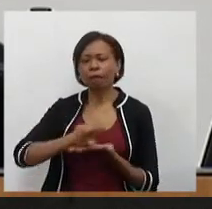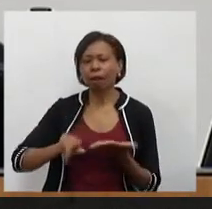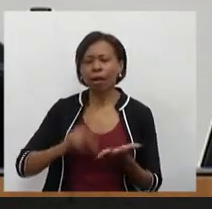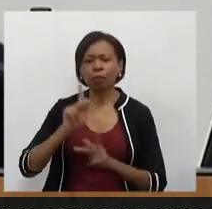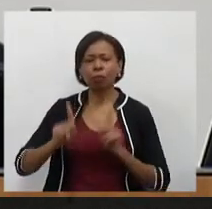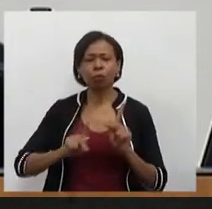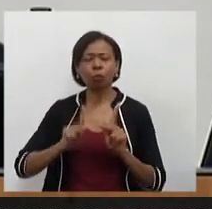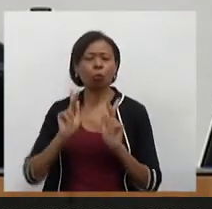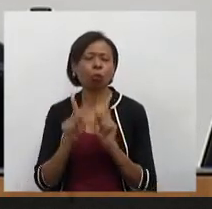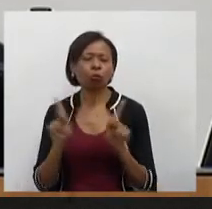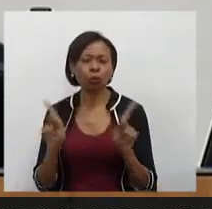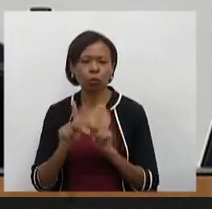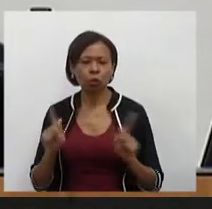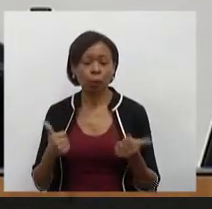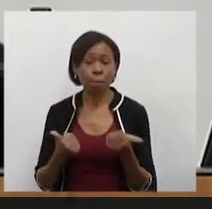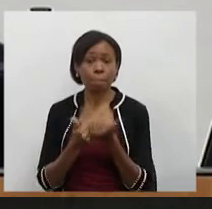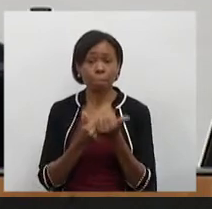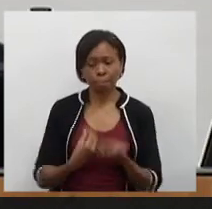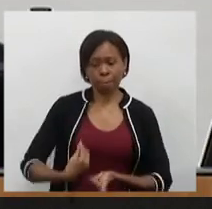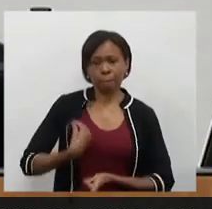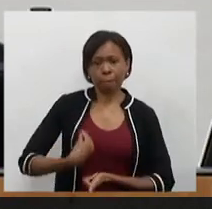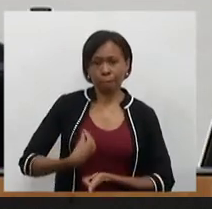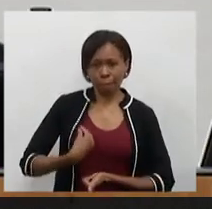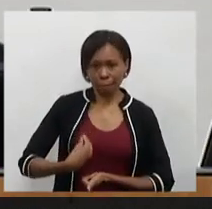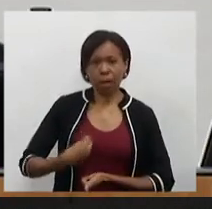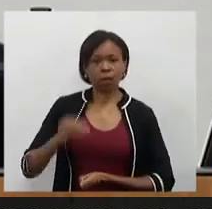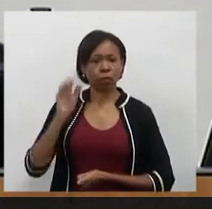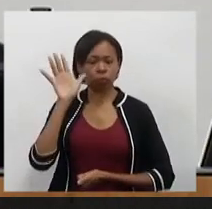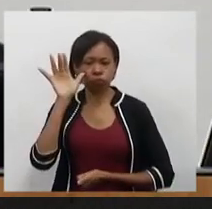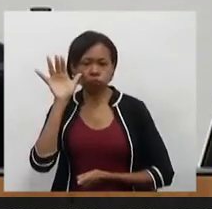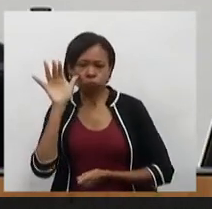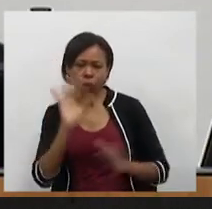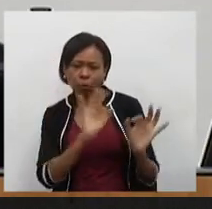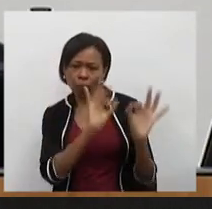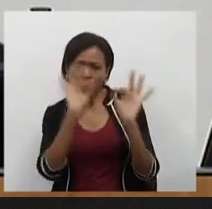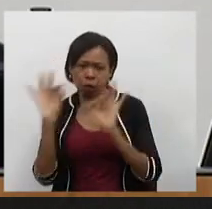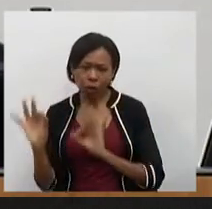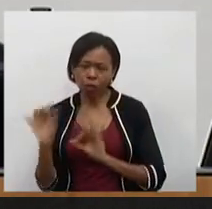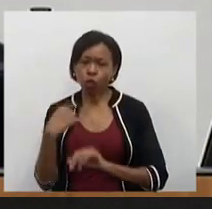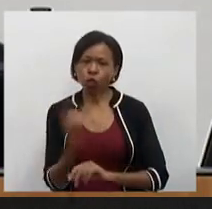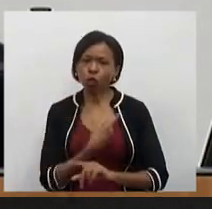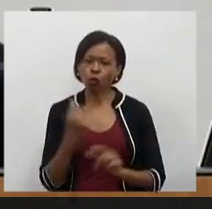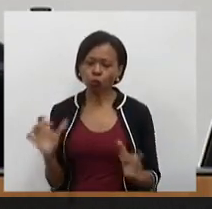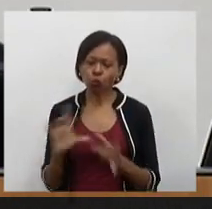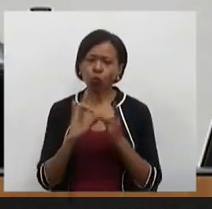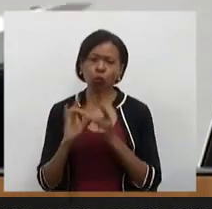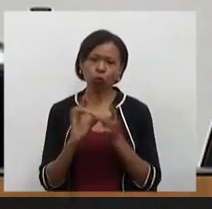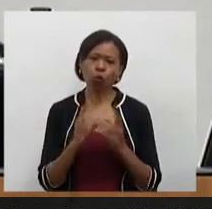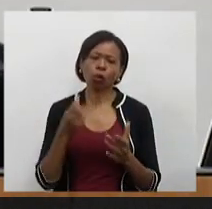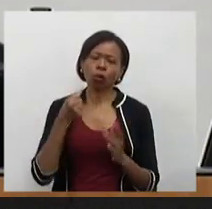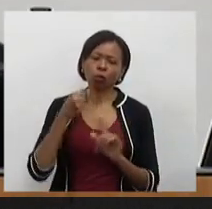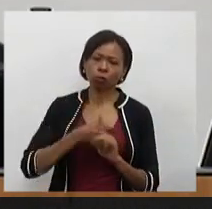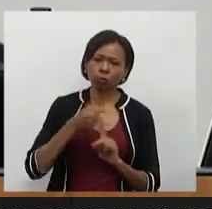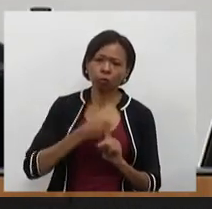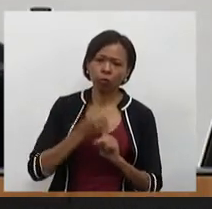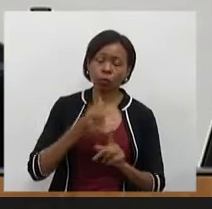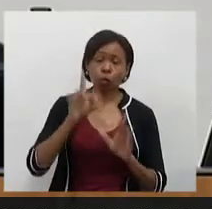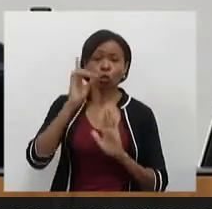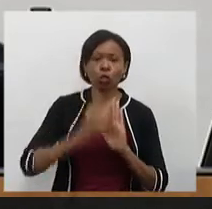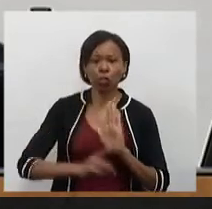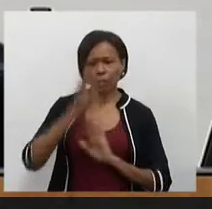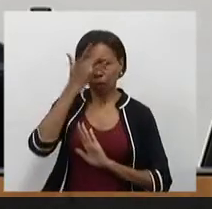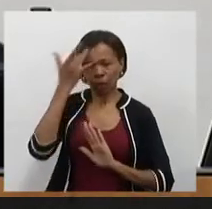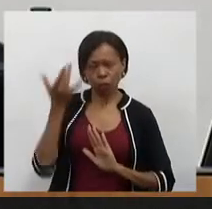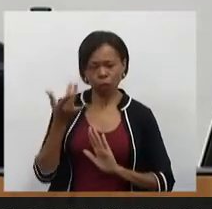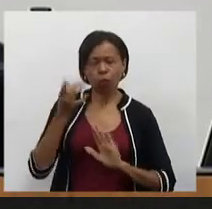apoio participando dessa audiência pública. Estamos, na medida do possível, juntos, lutando pelos direitos das pessoas com deficiência. Obrigado a todos